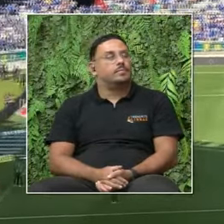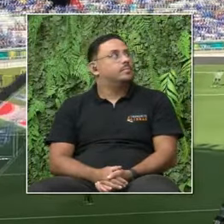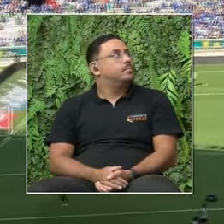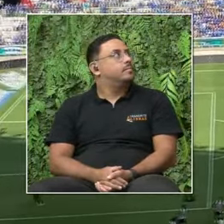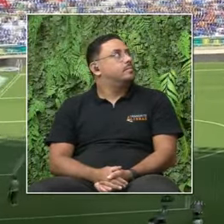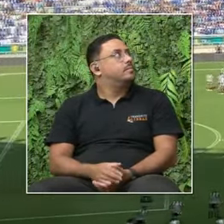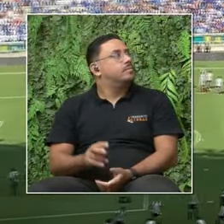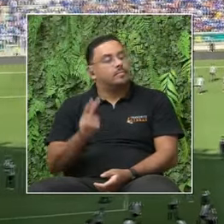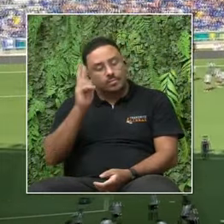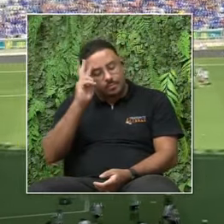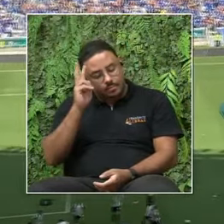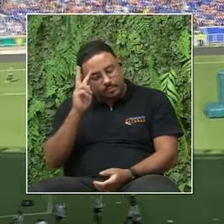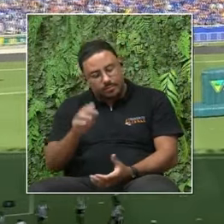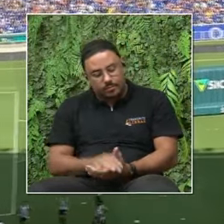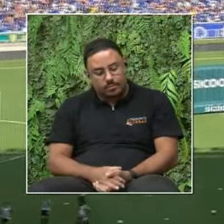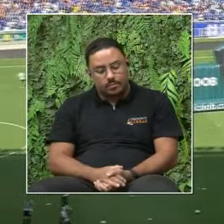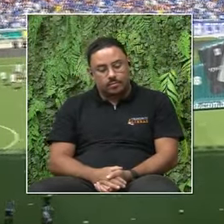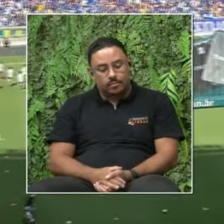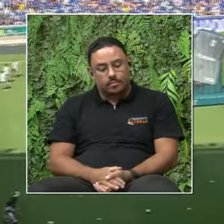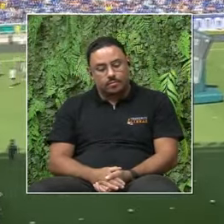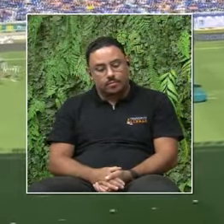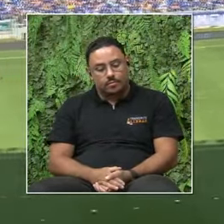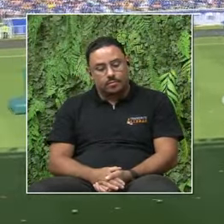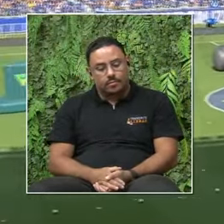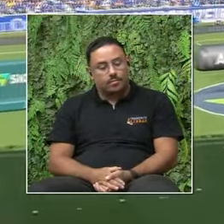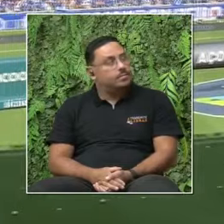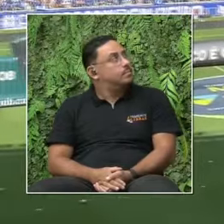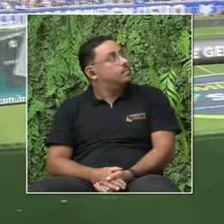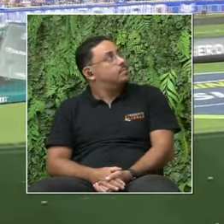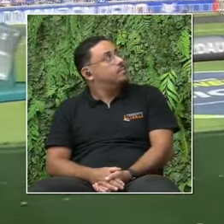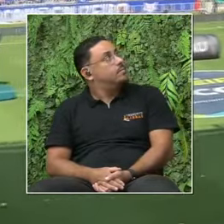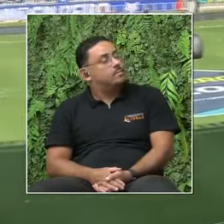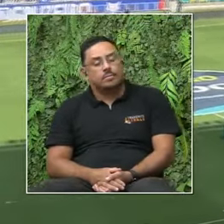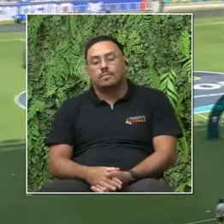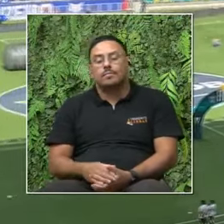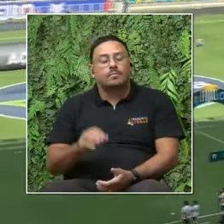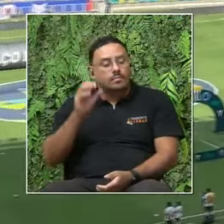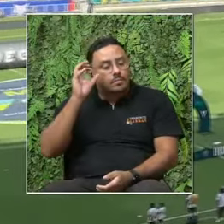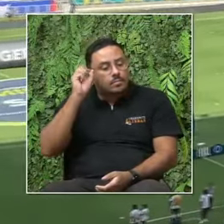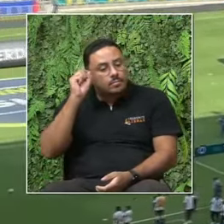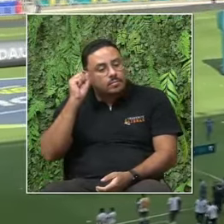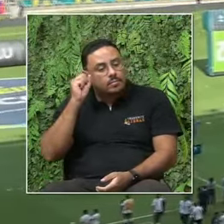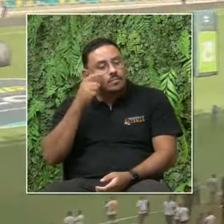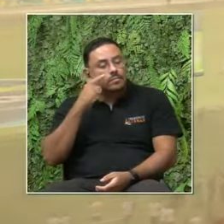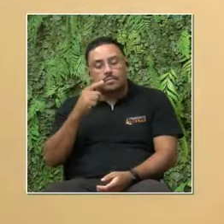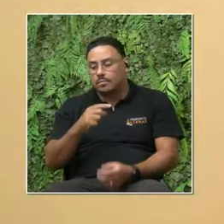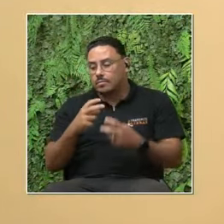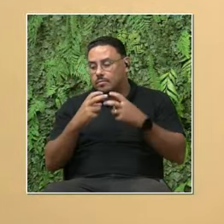jog ISO isso vamos